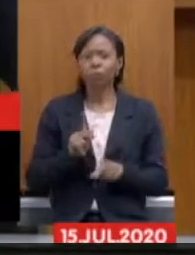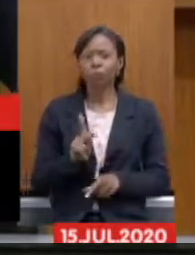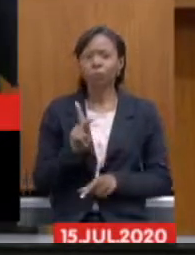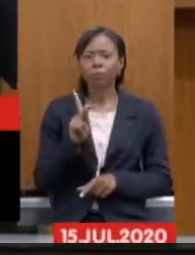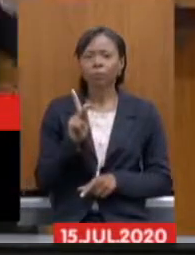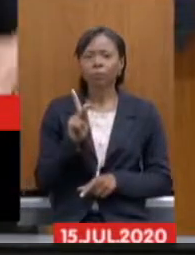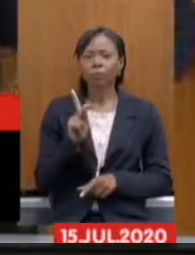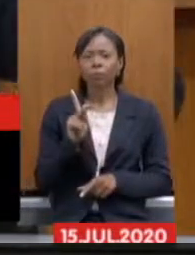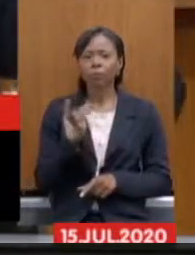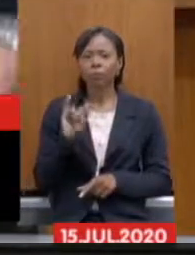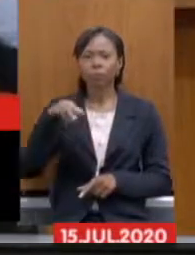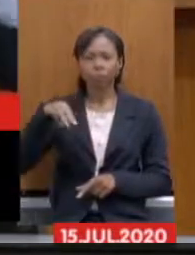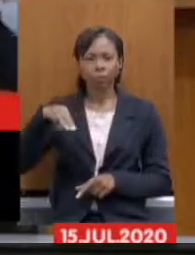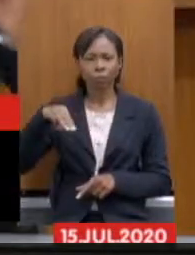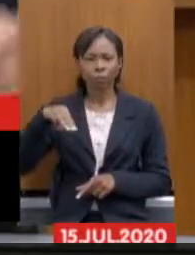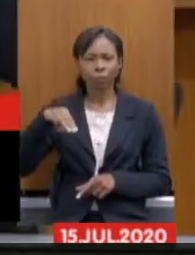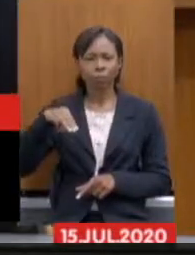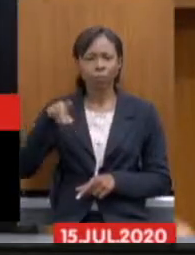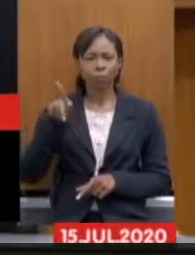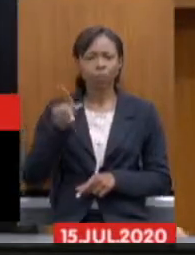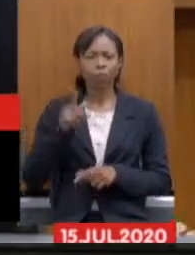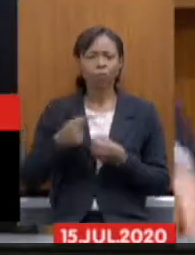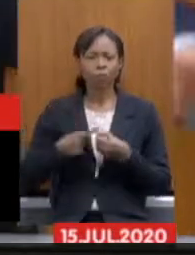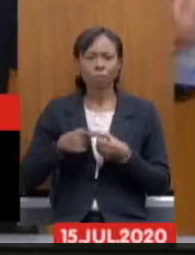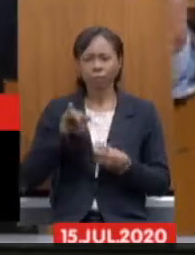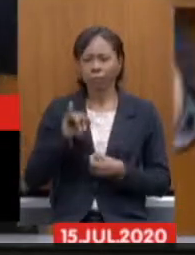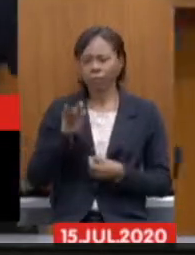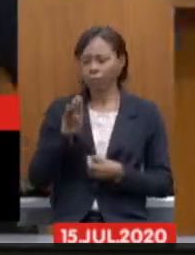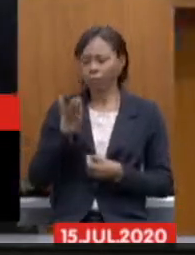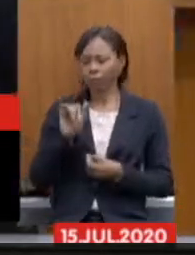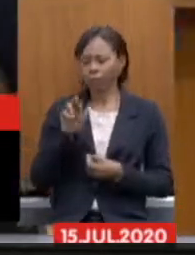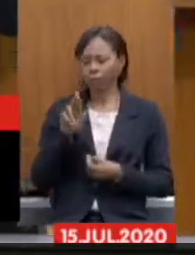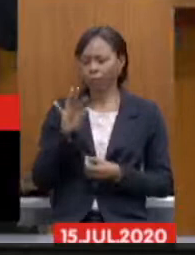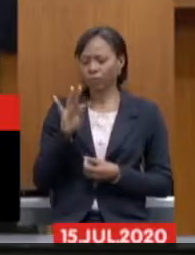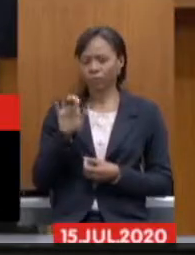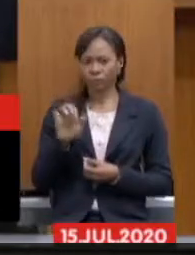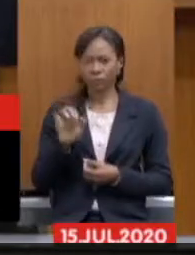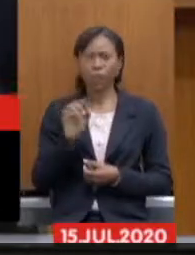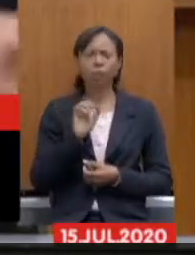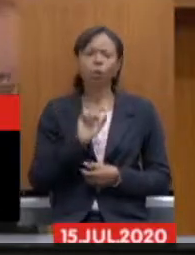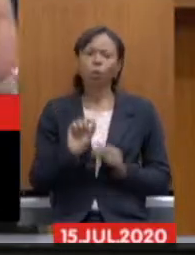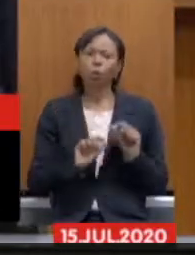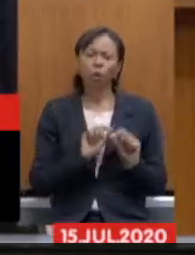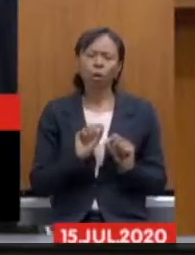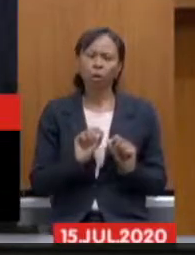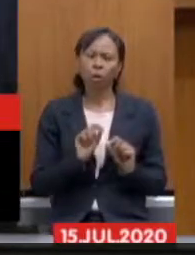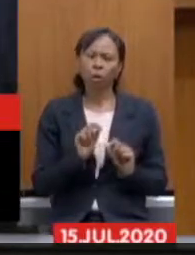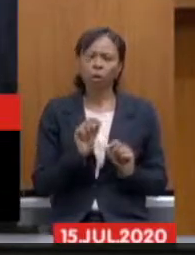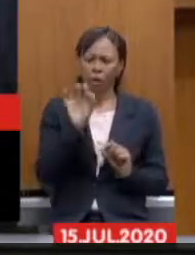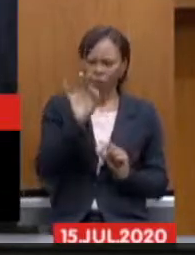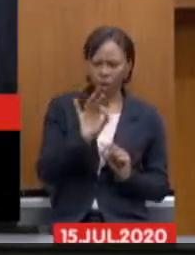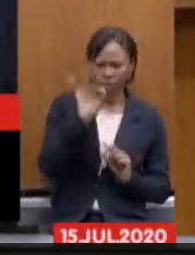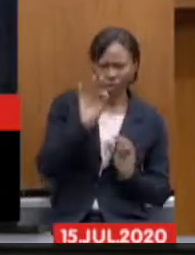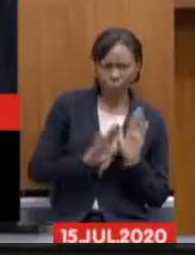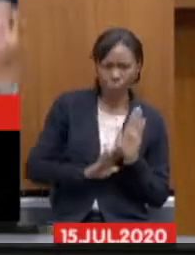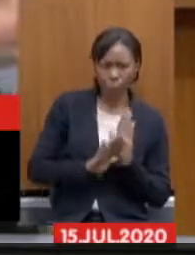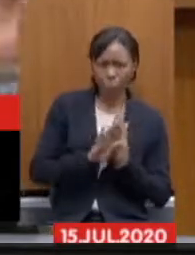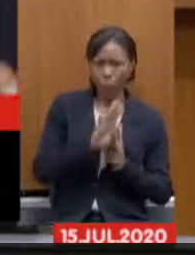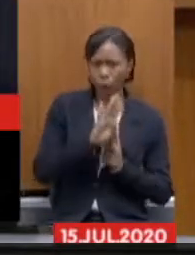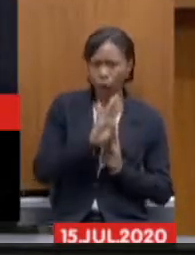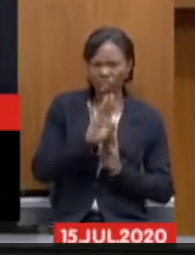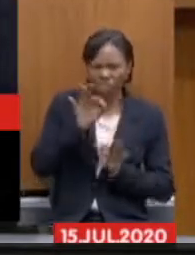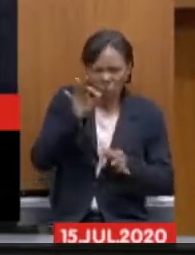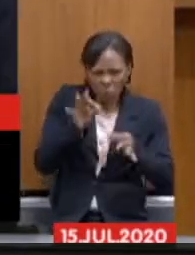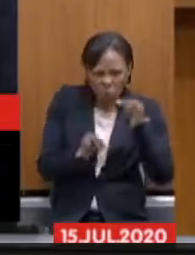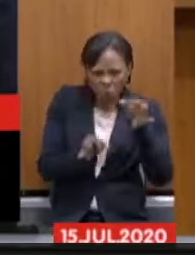que não é o kataguiri de ibirité o escalonamento das alíquotas não representam a justiça social é